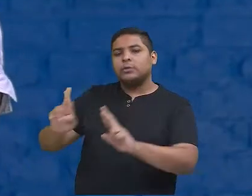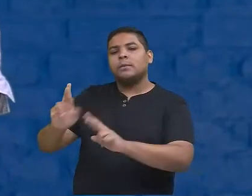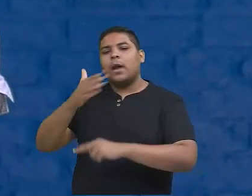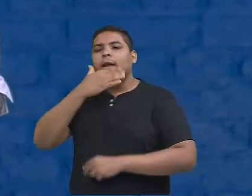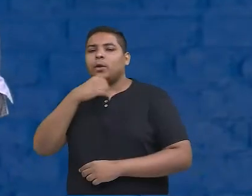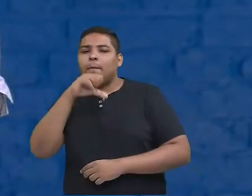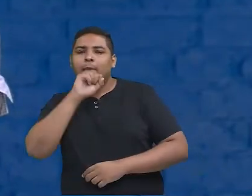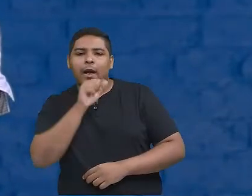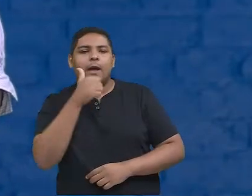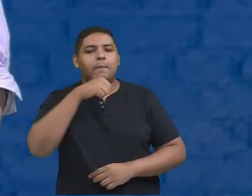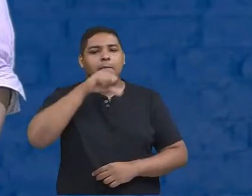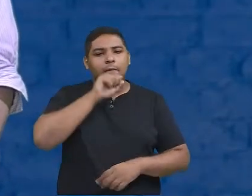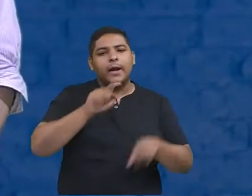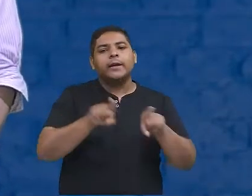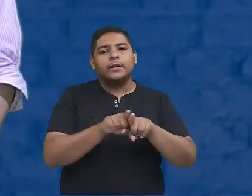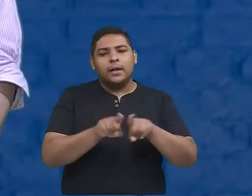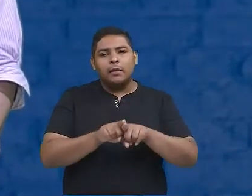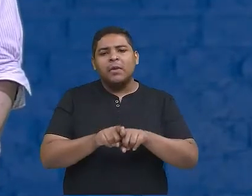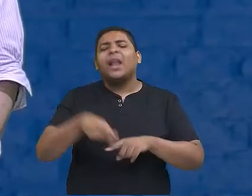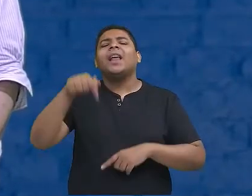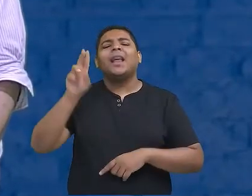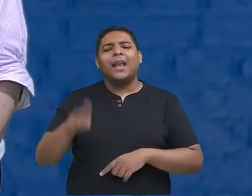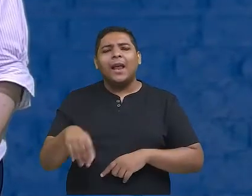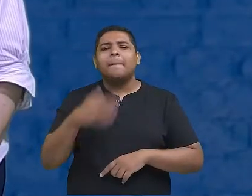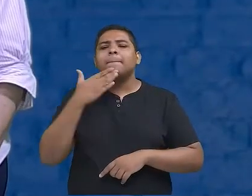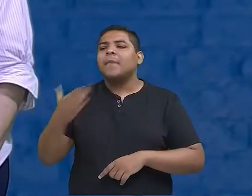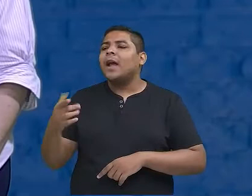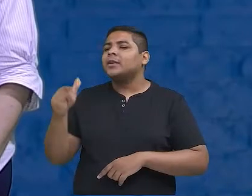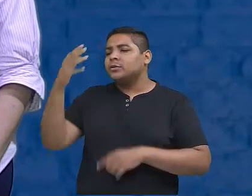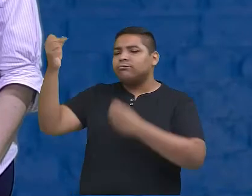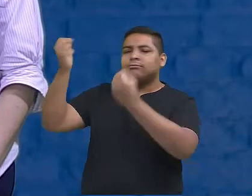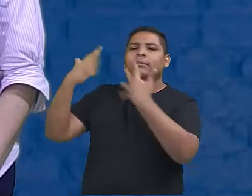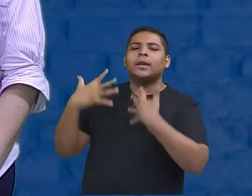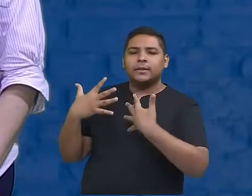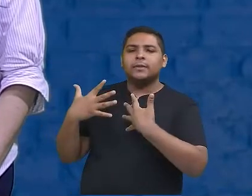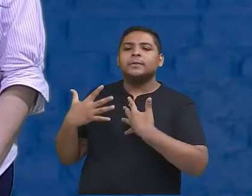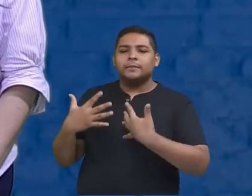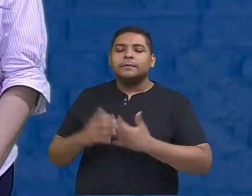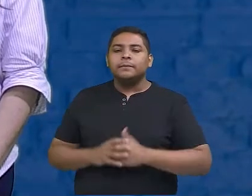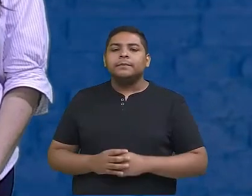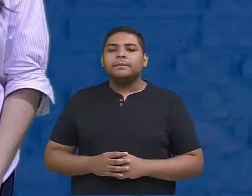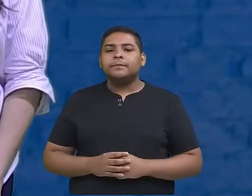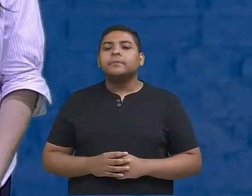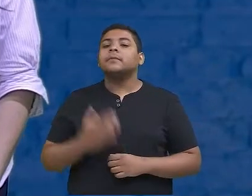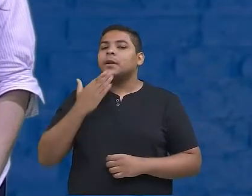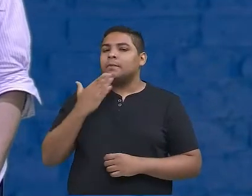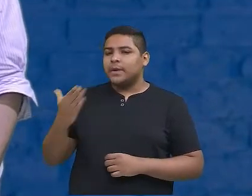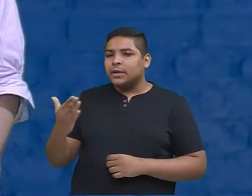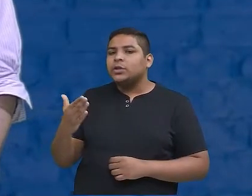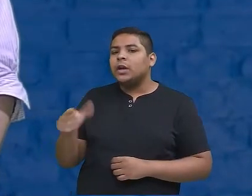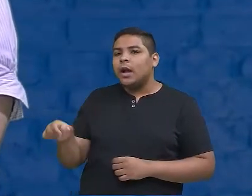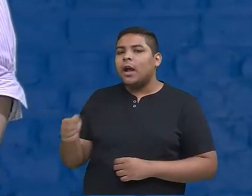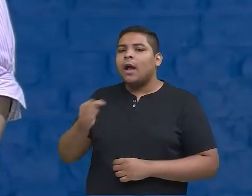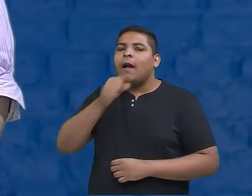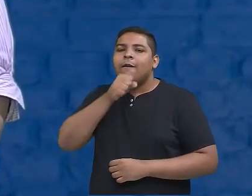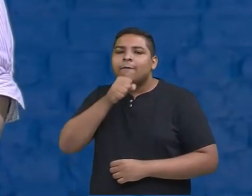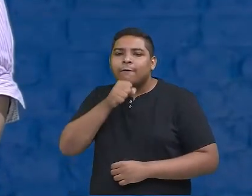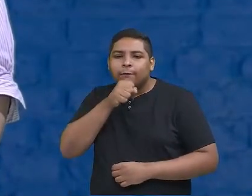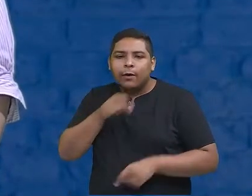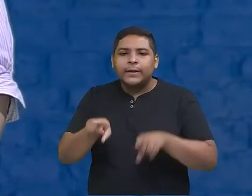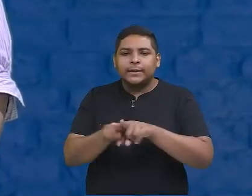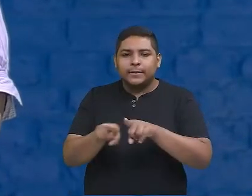respeito com a mãe. Alguém ainda pede bênção? Eu pedia dos meus avós. E vocês? Sabe o que é